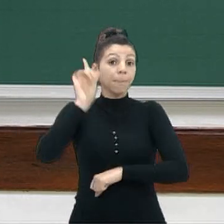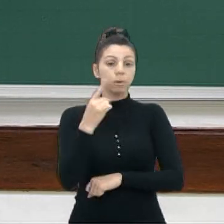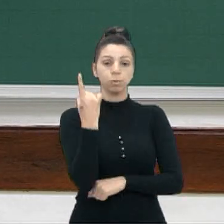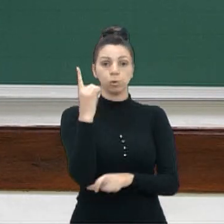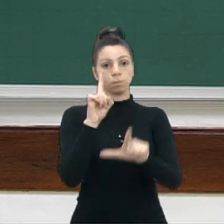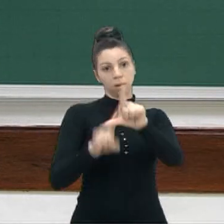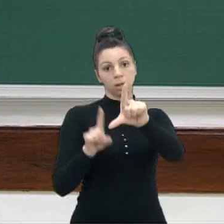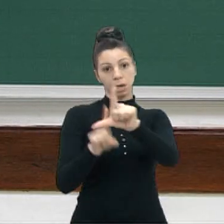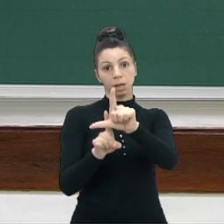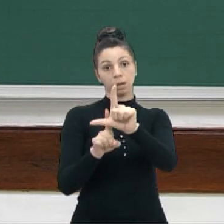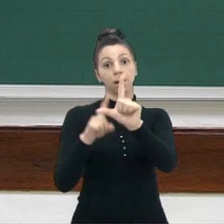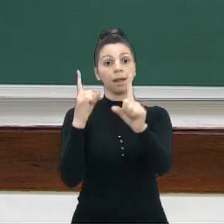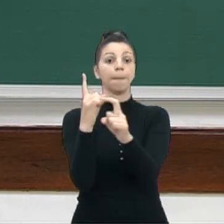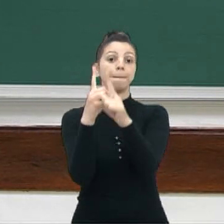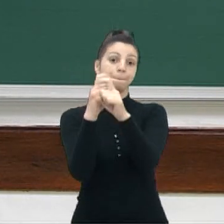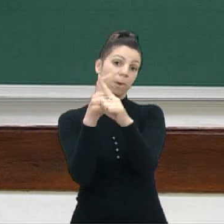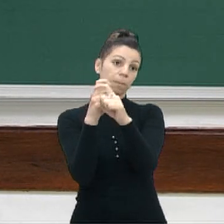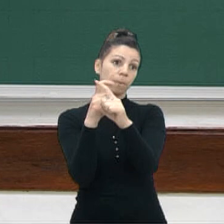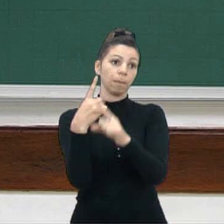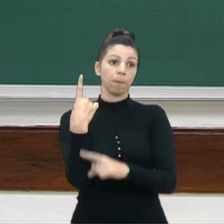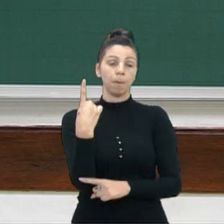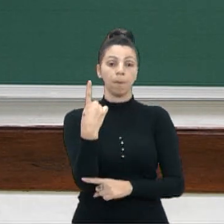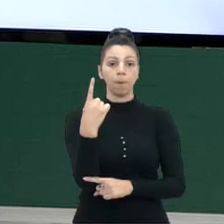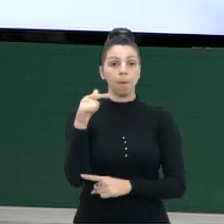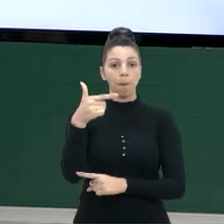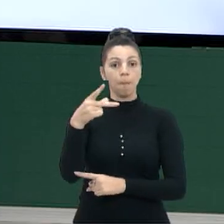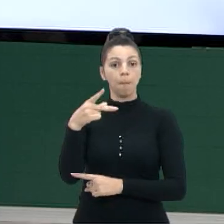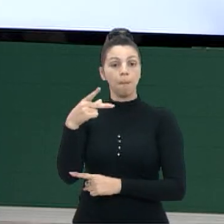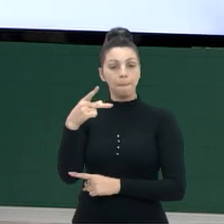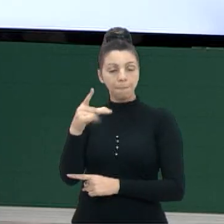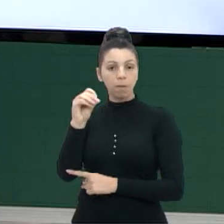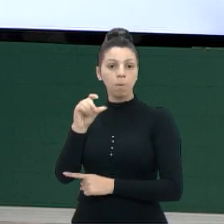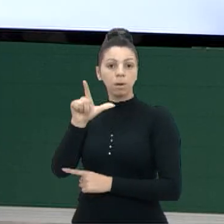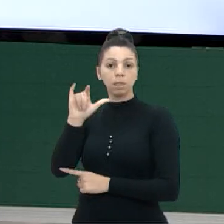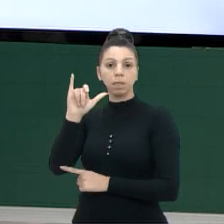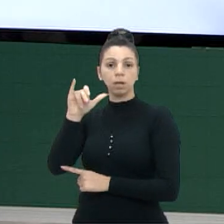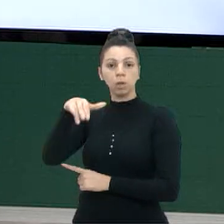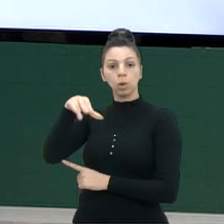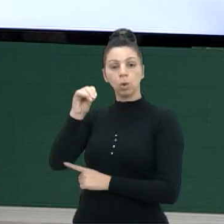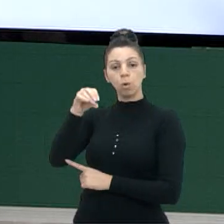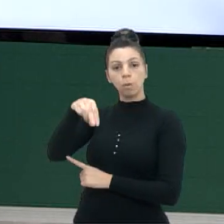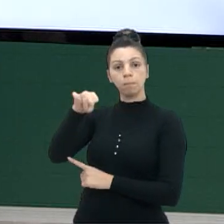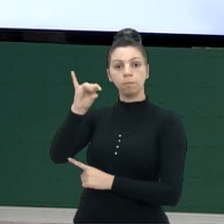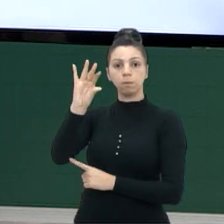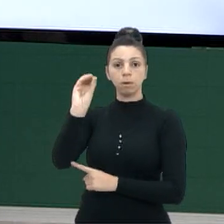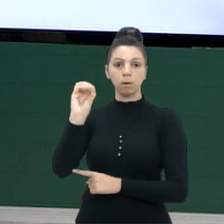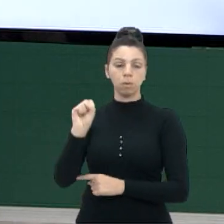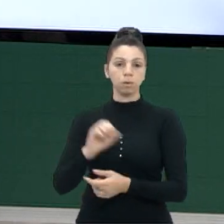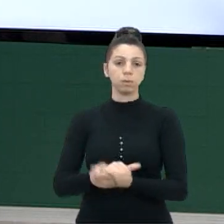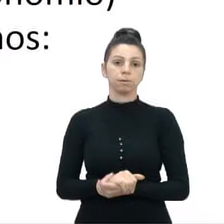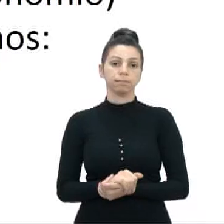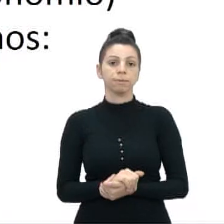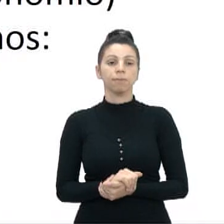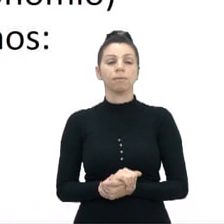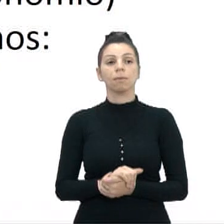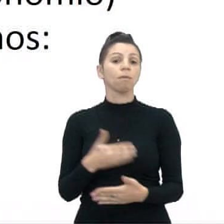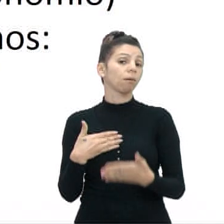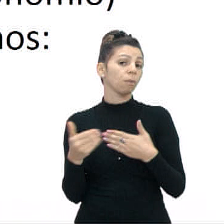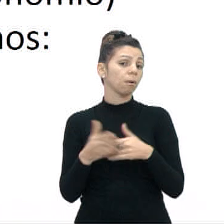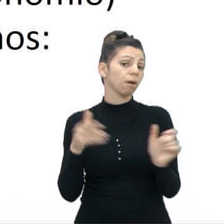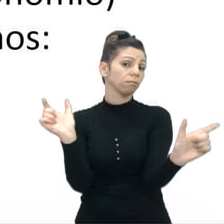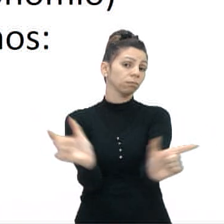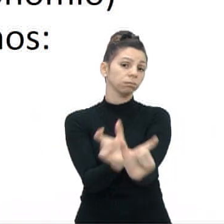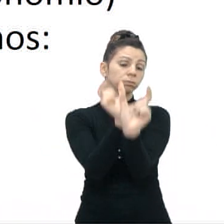um, é um polinômio. Mas nós vamos continuar para poder entender melhor. Qualquer monômio